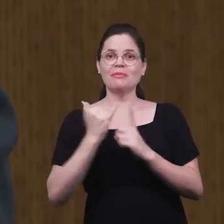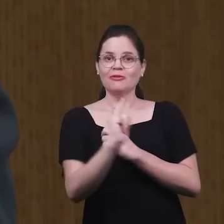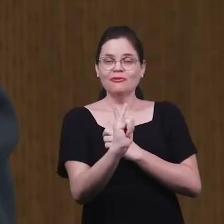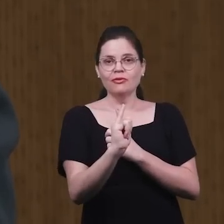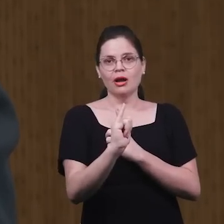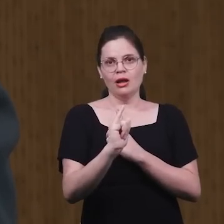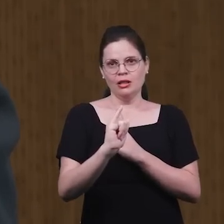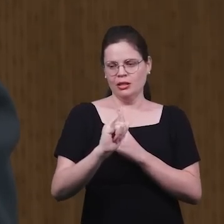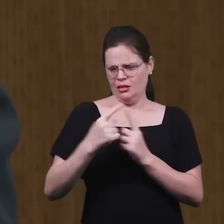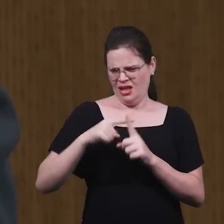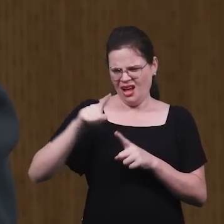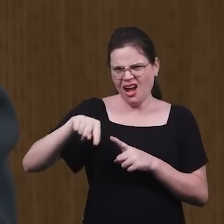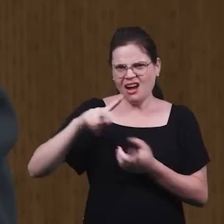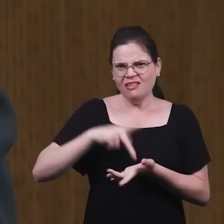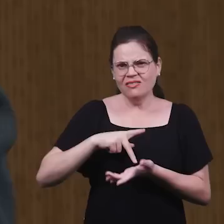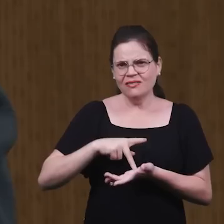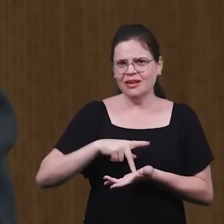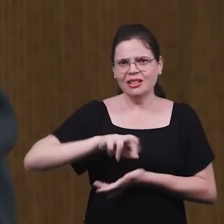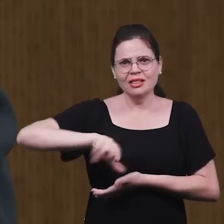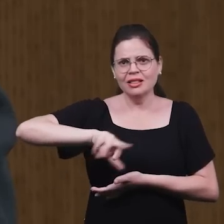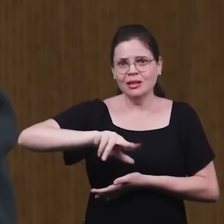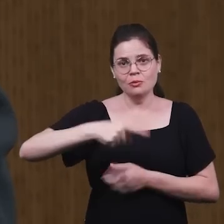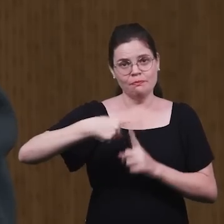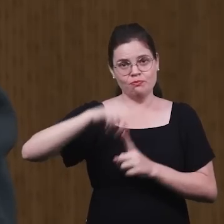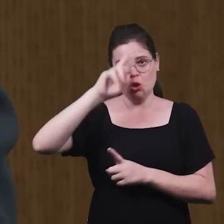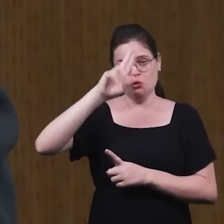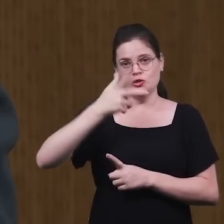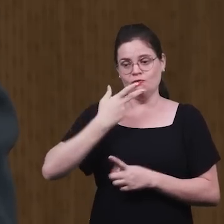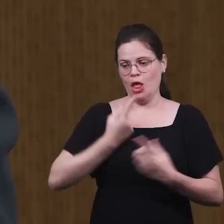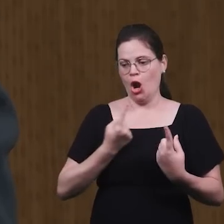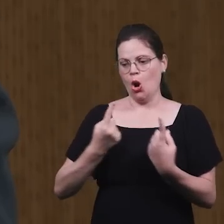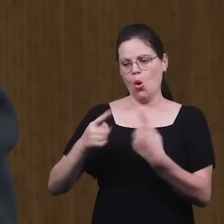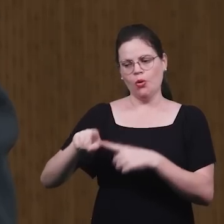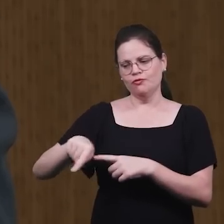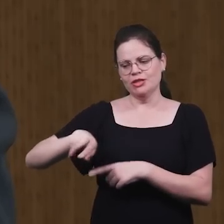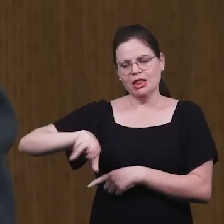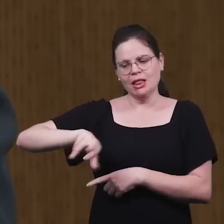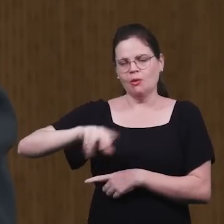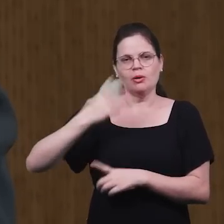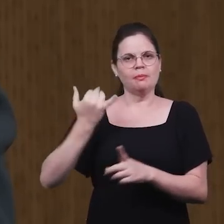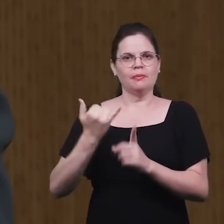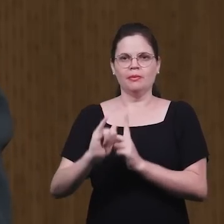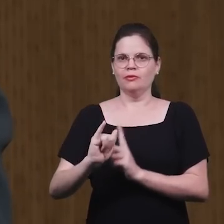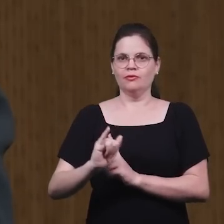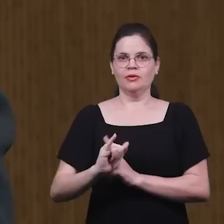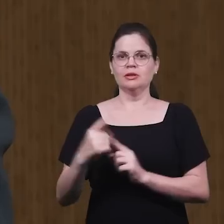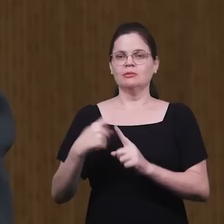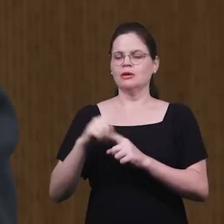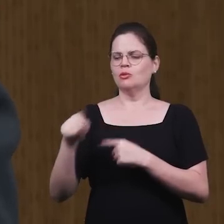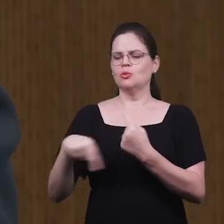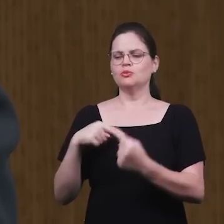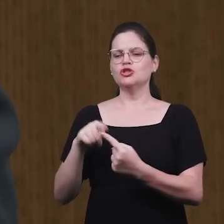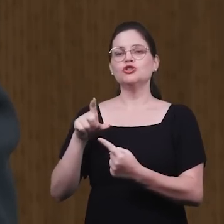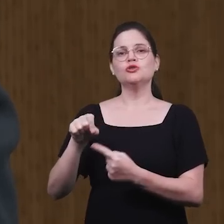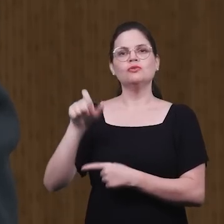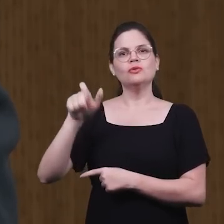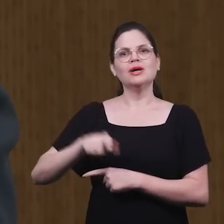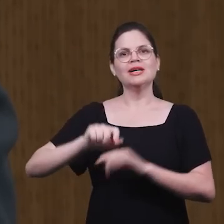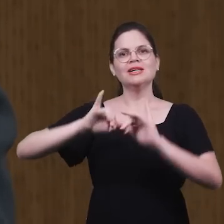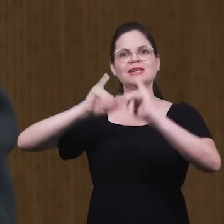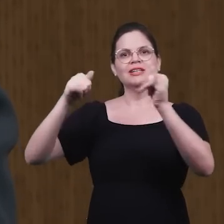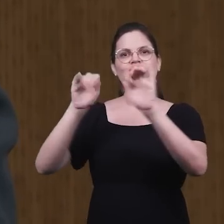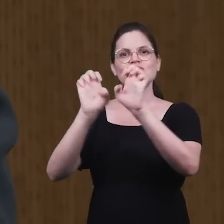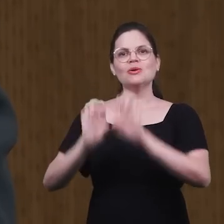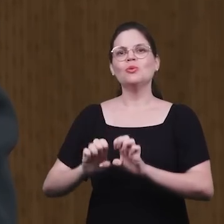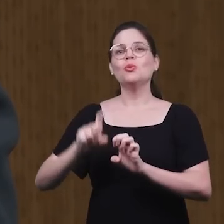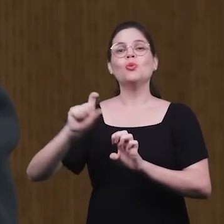verdade. Porque o texto diz aqui, inclusive, que o objetivo dela era ensinar os